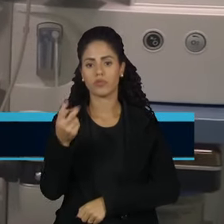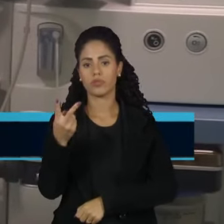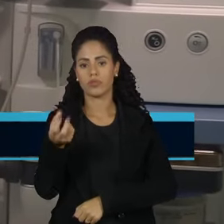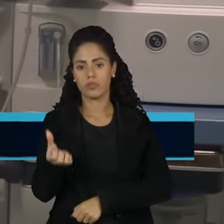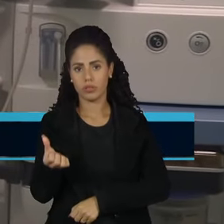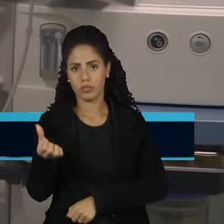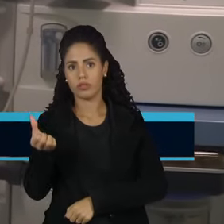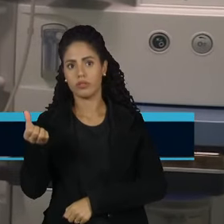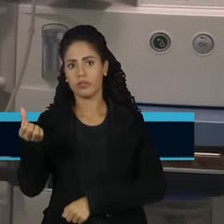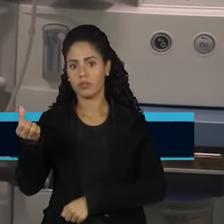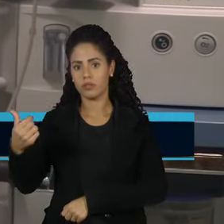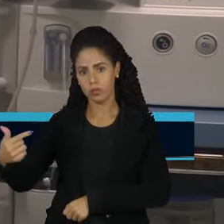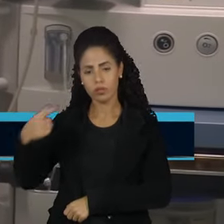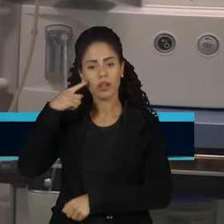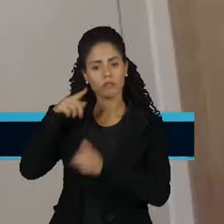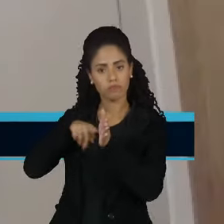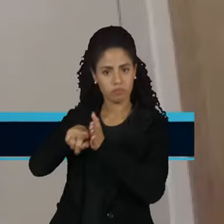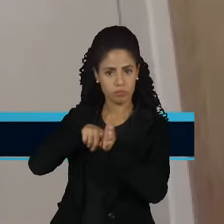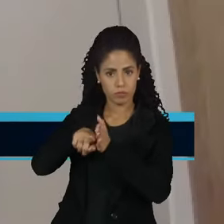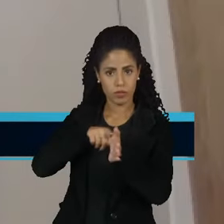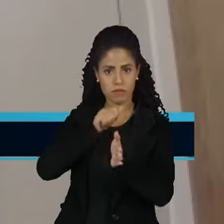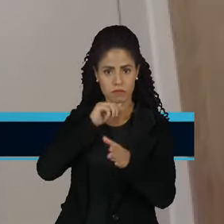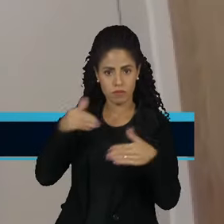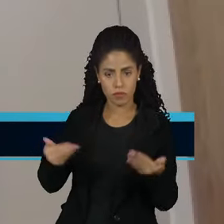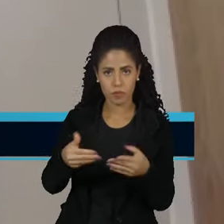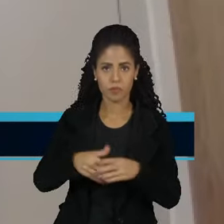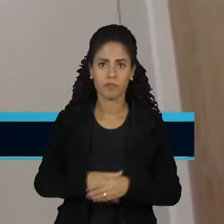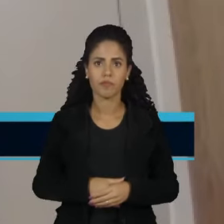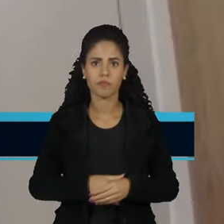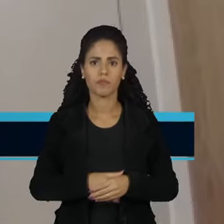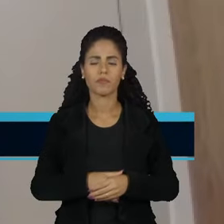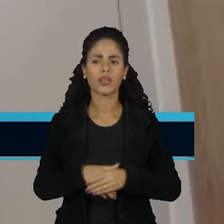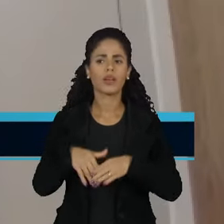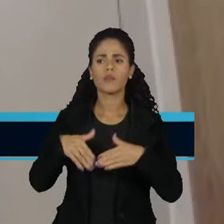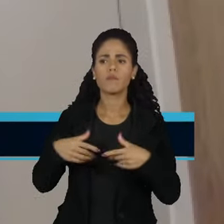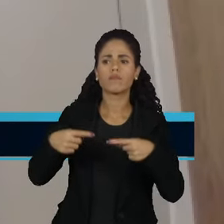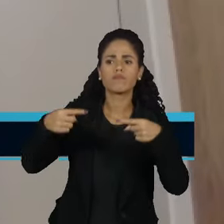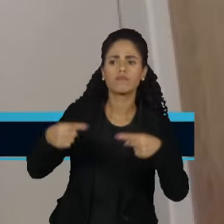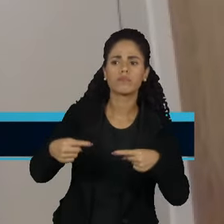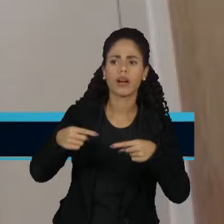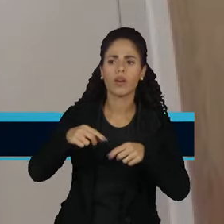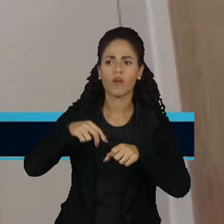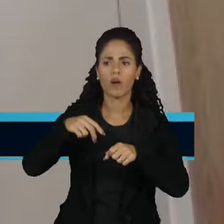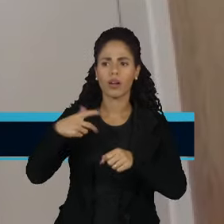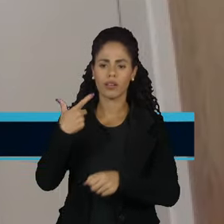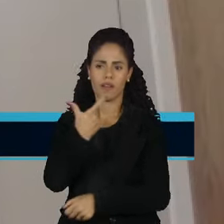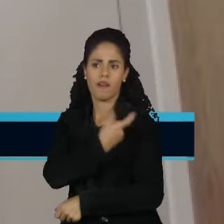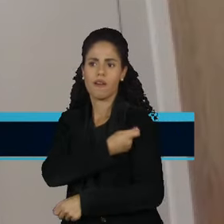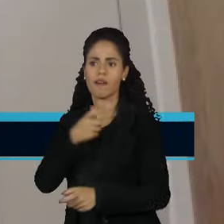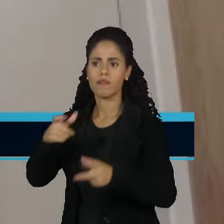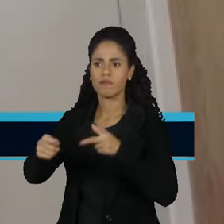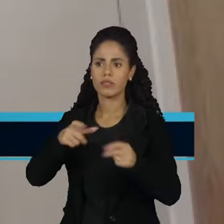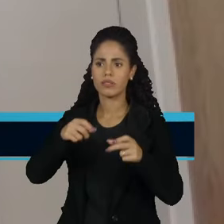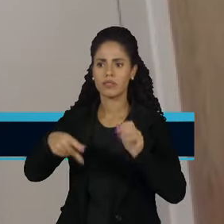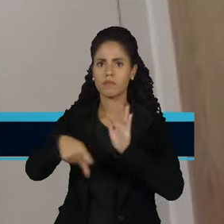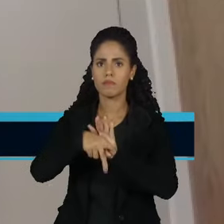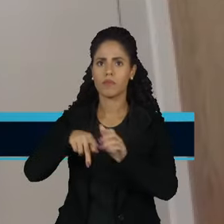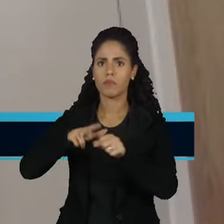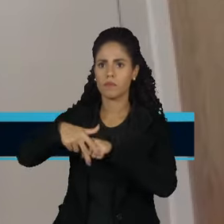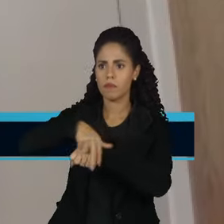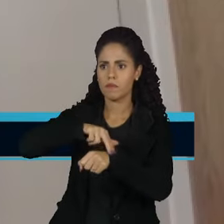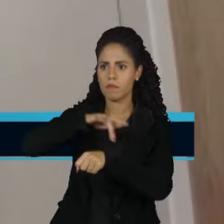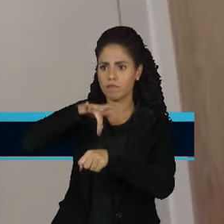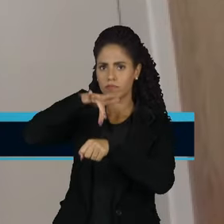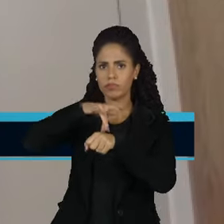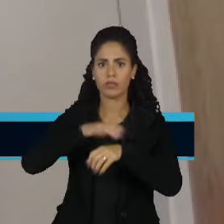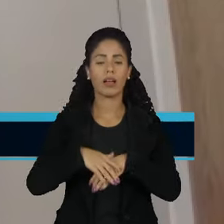1.267 óbitos estão em investigação. Qual que é o maior desafio da vacinação da dengue, especificamente, doutora? Na minha opinião, é fazer